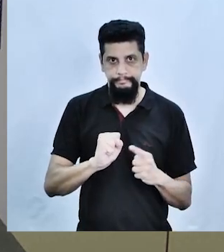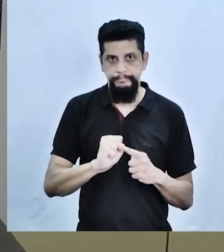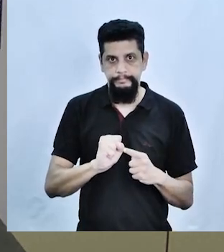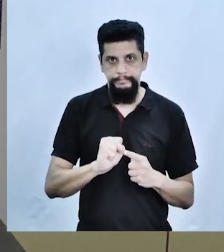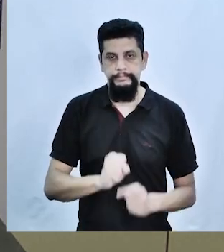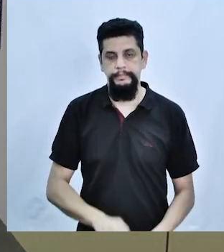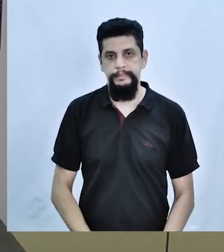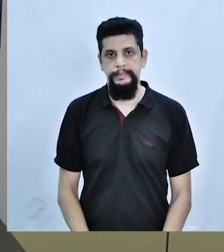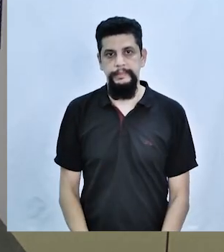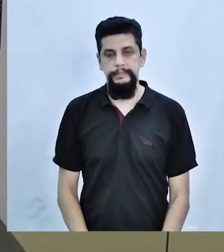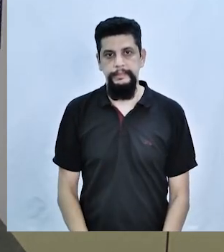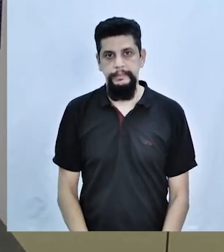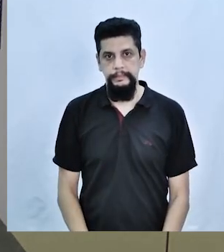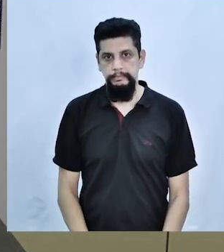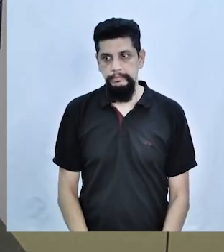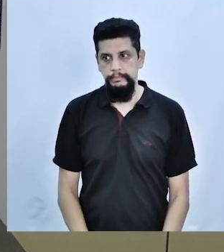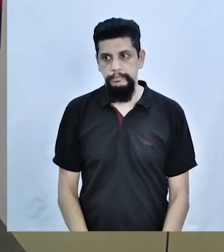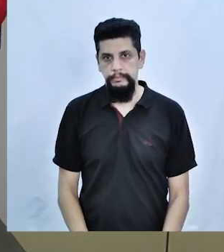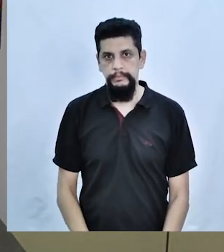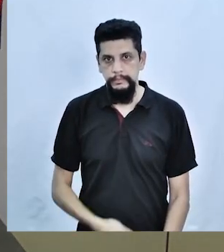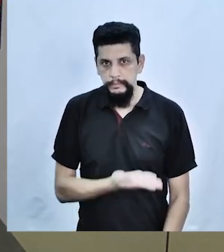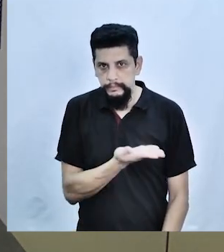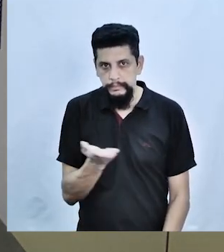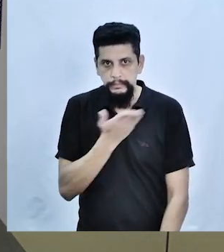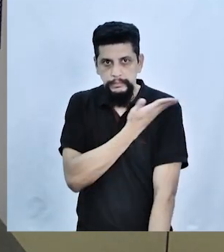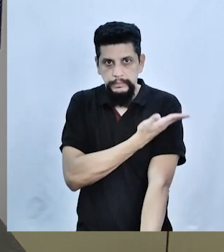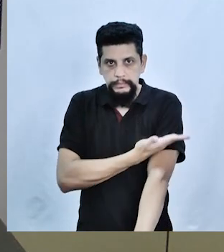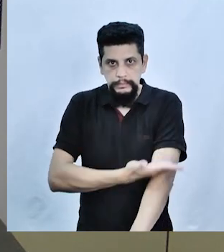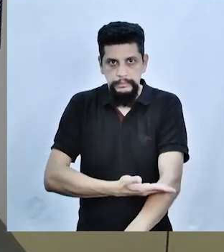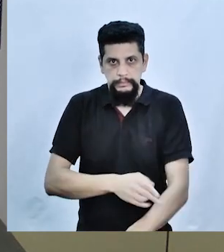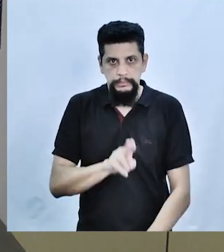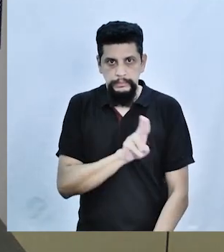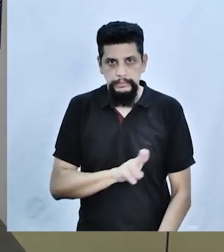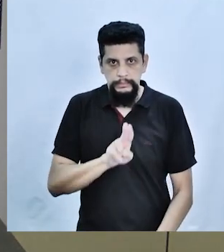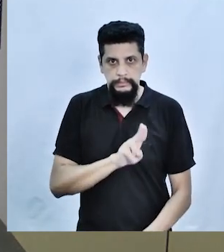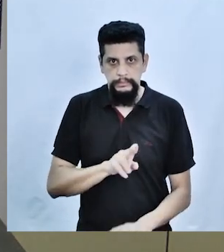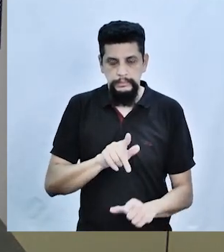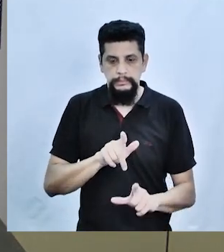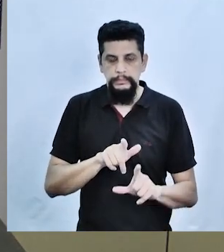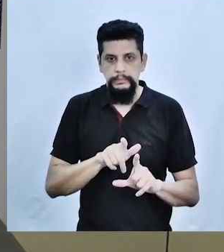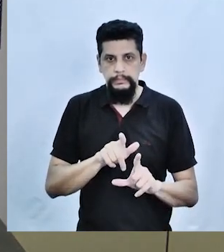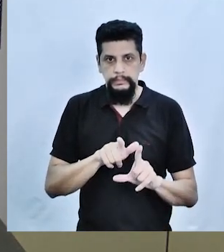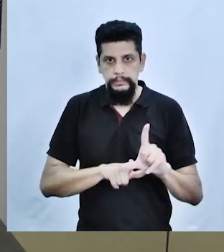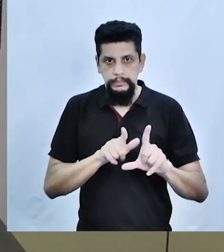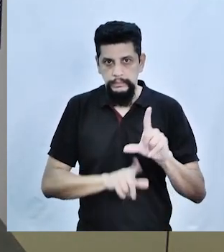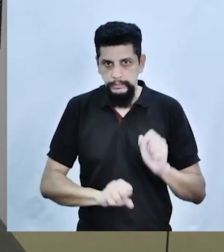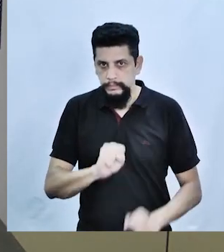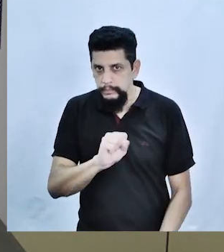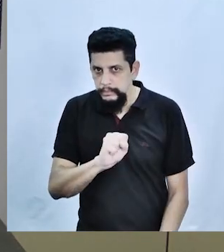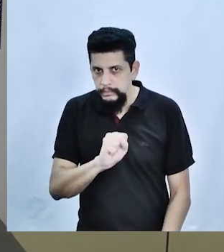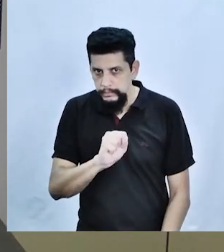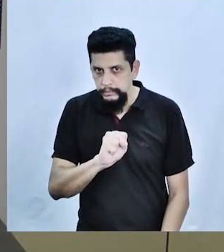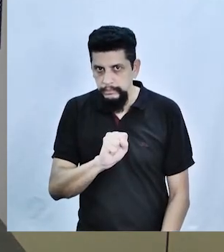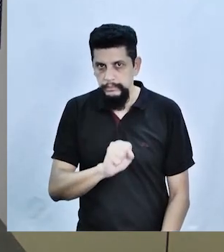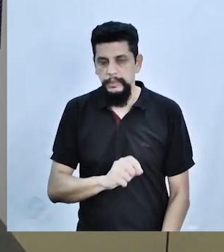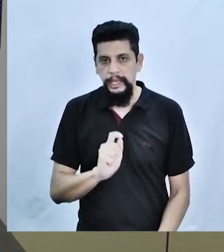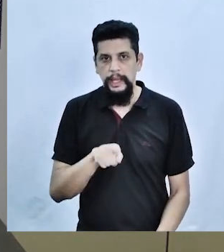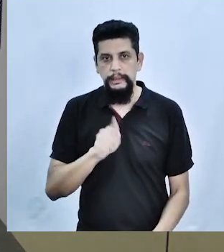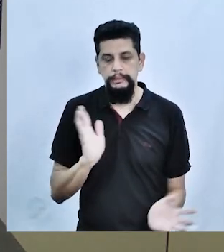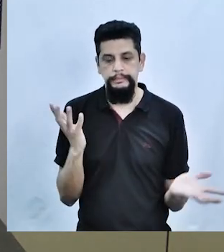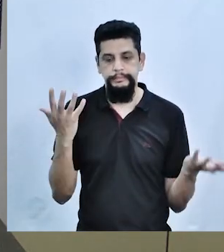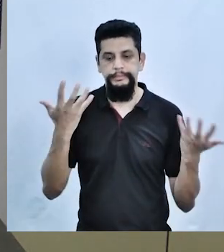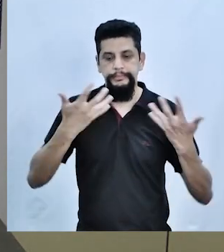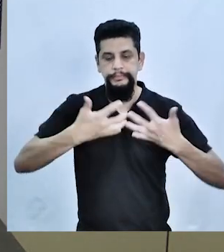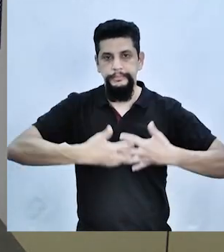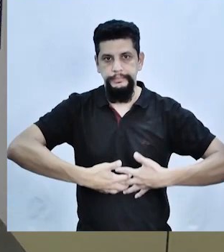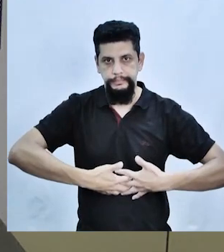Pegadas. São mais diferente. De uma, né? Uhum. Isso aí, professora. Você costuma usar o S no final da palavra quando tem mais de um?